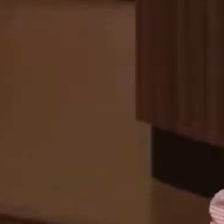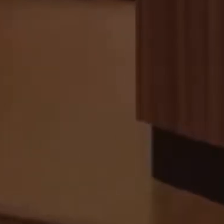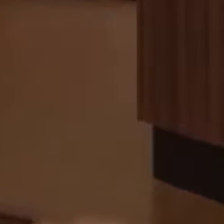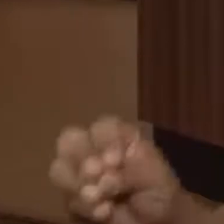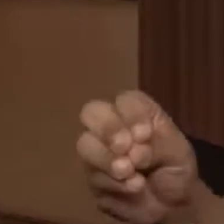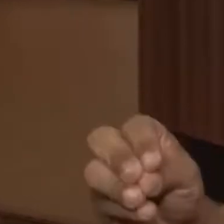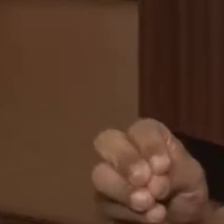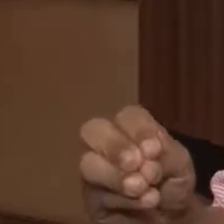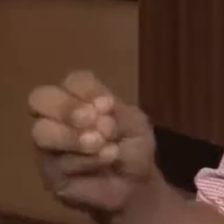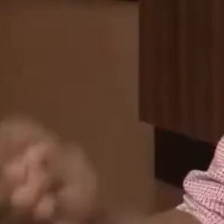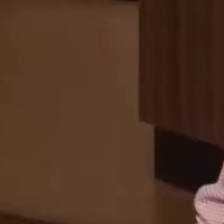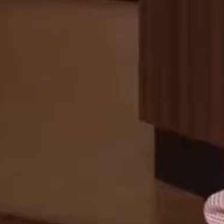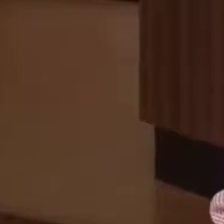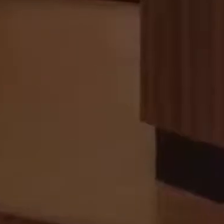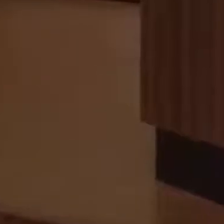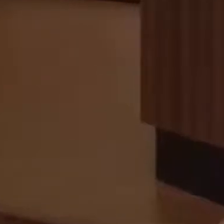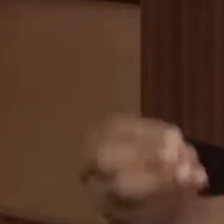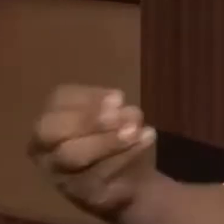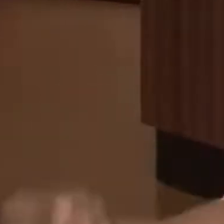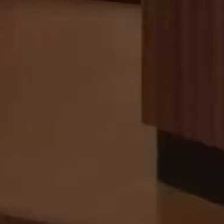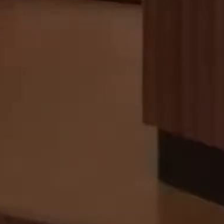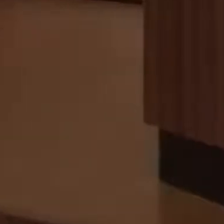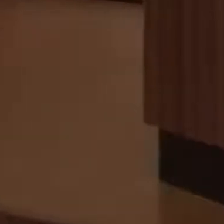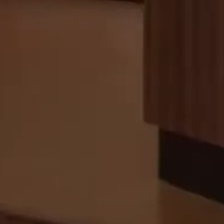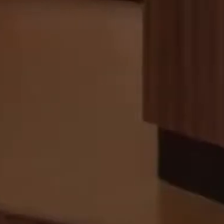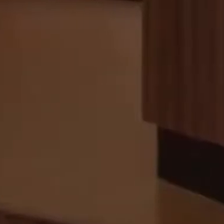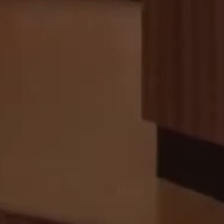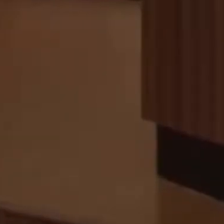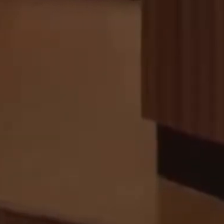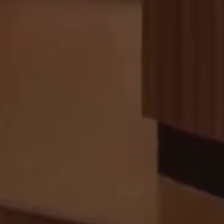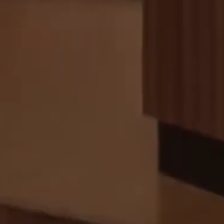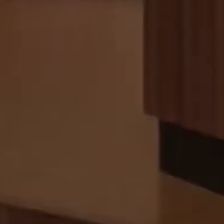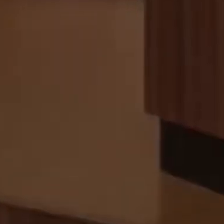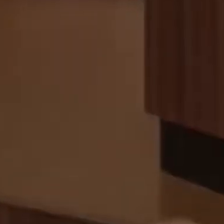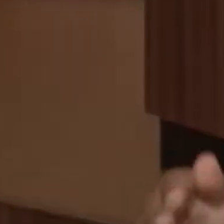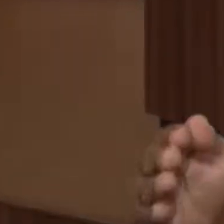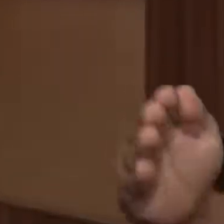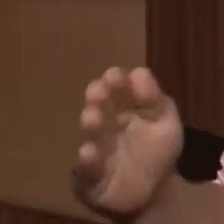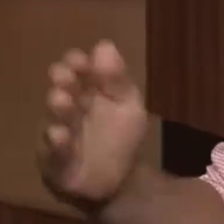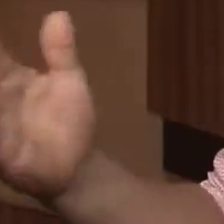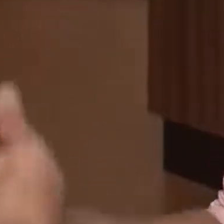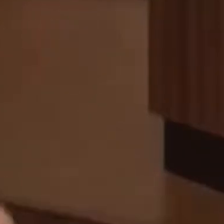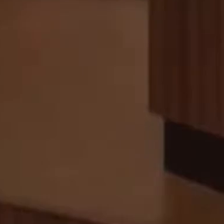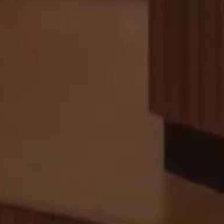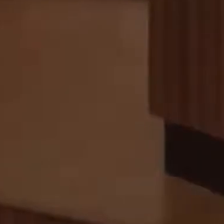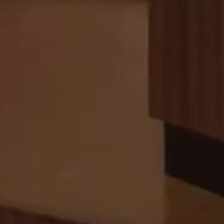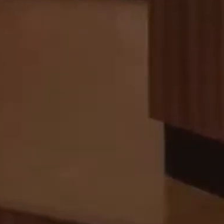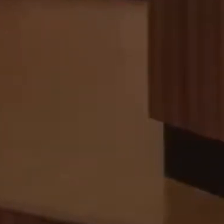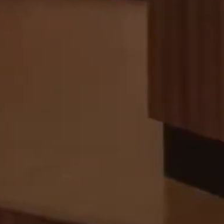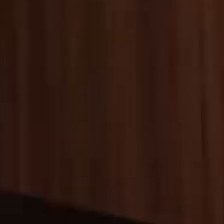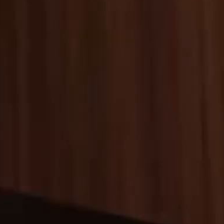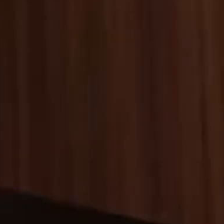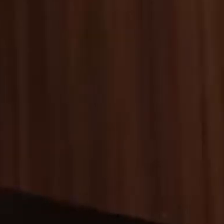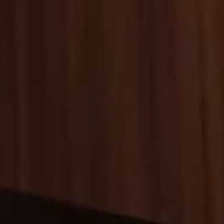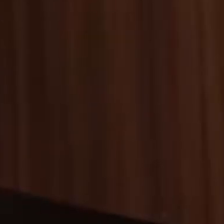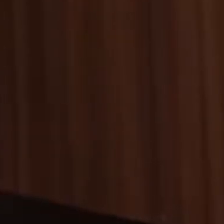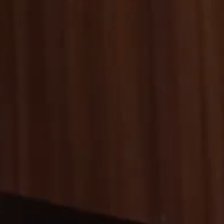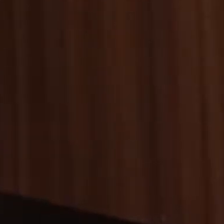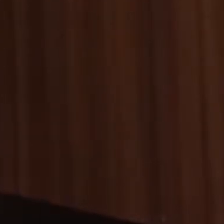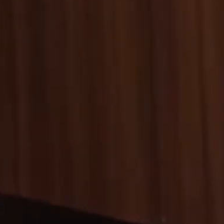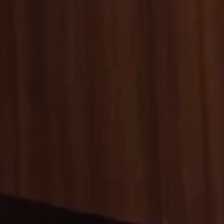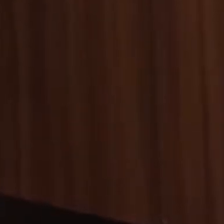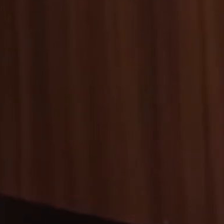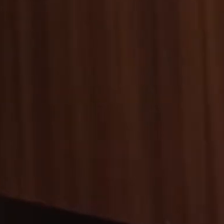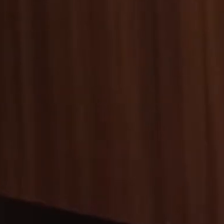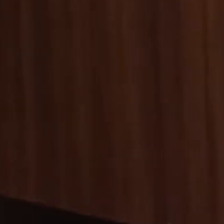mais detalhada pela secretária Águida Passos, com os técnicos que aqui vieram. Eu estou feliz com a